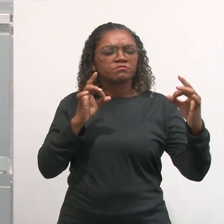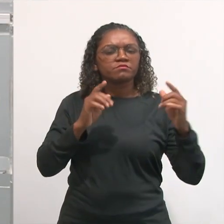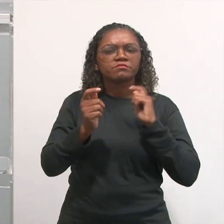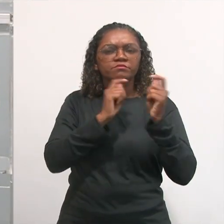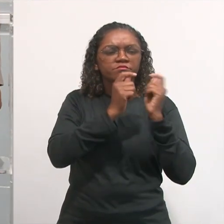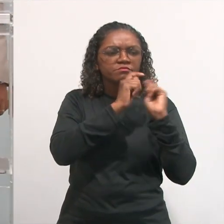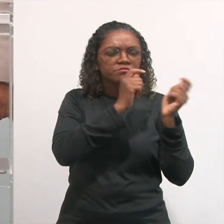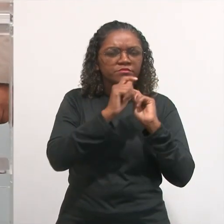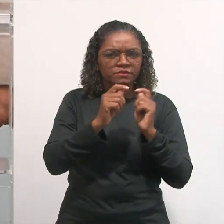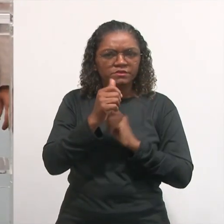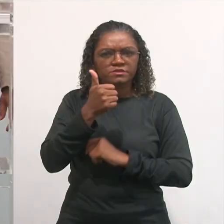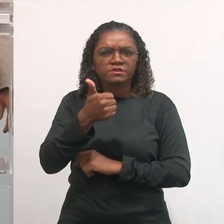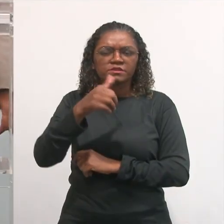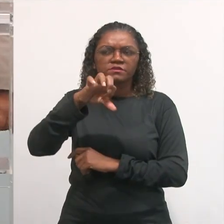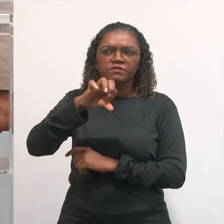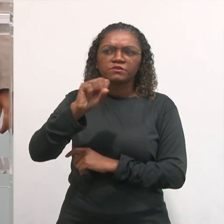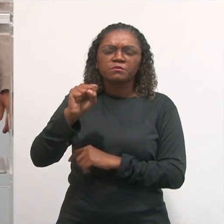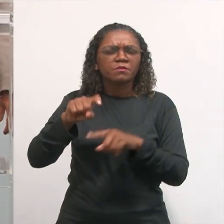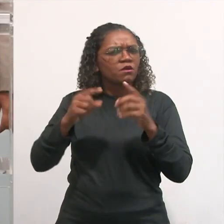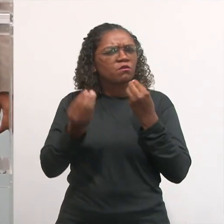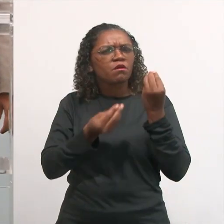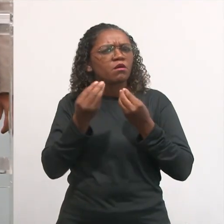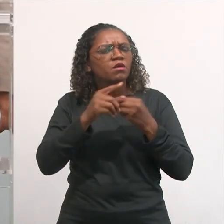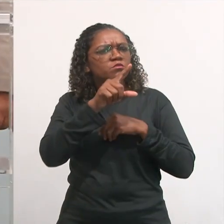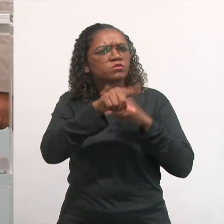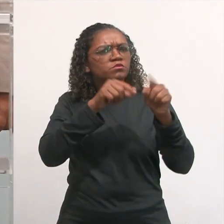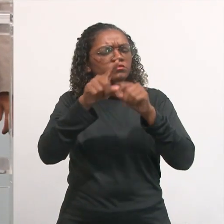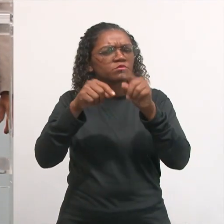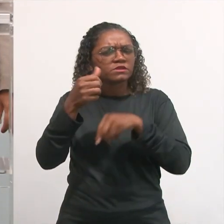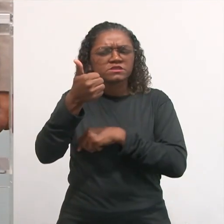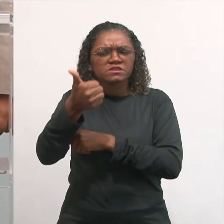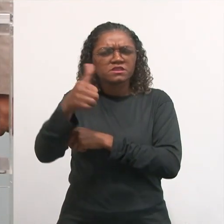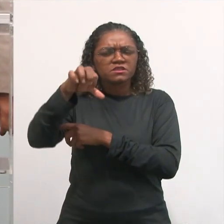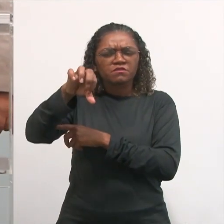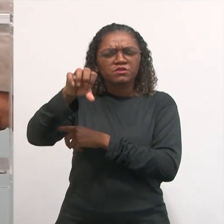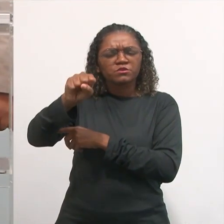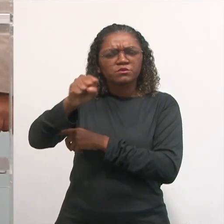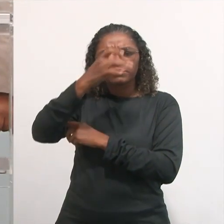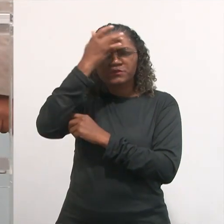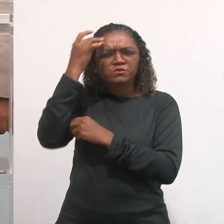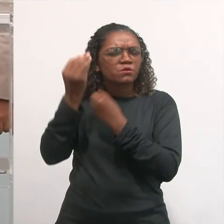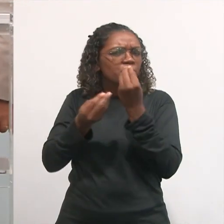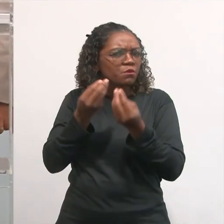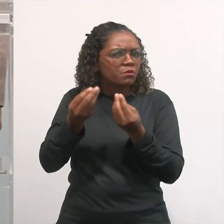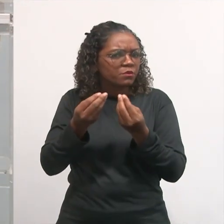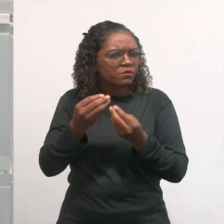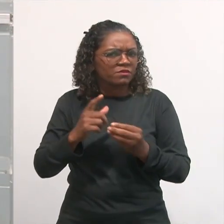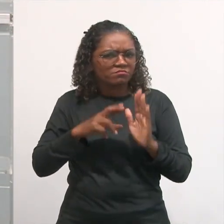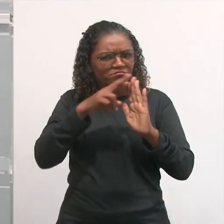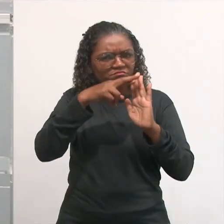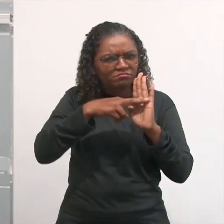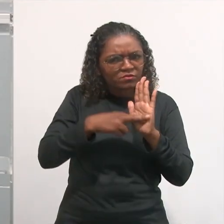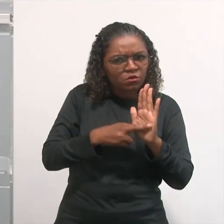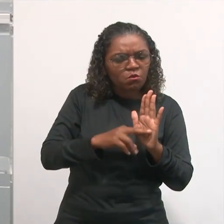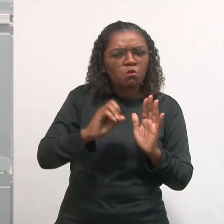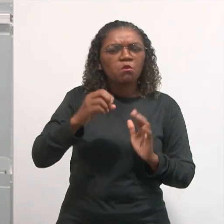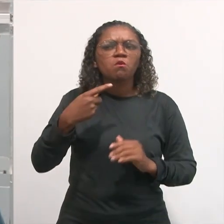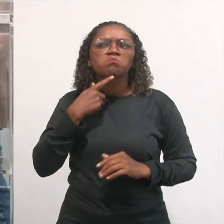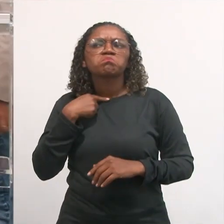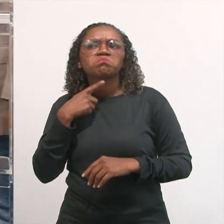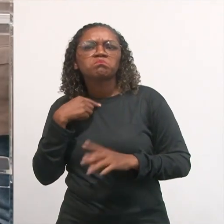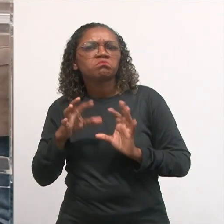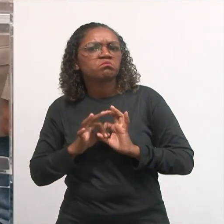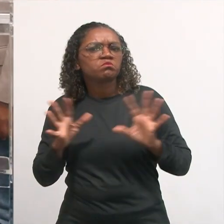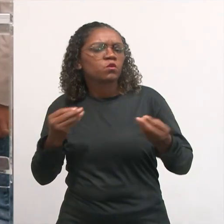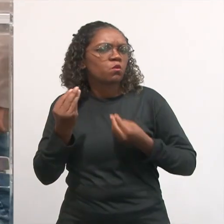Do jeito que eu quiser? Ou tem alguma regra? E aí, estatística tem muitos elementos, a gente vai ver aqui nesse slide aqui